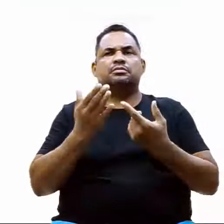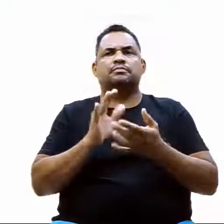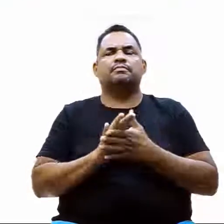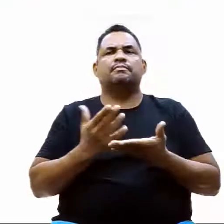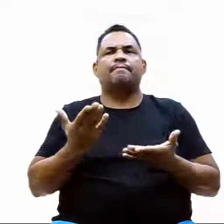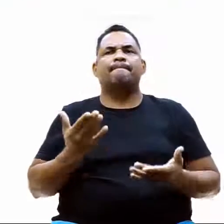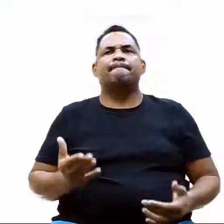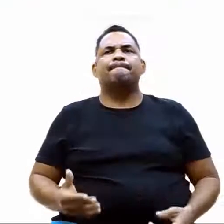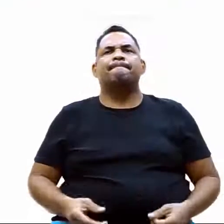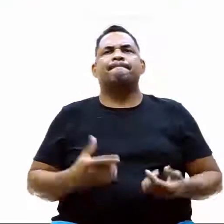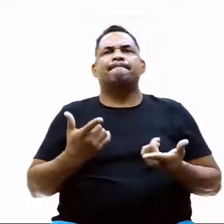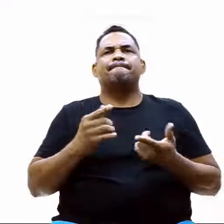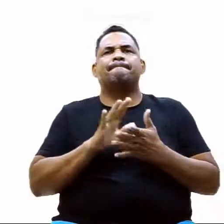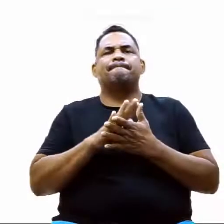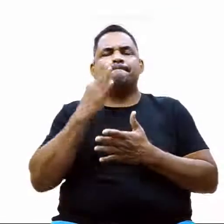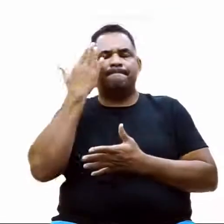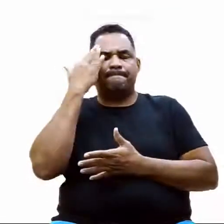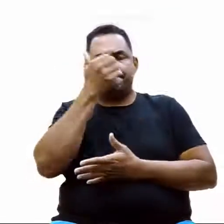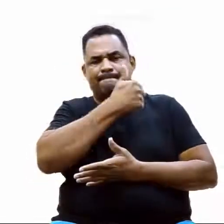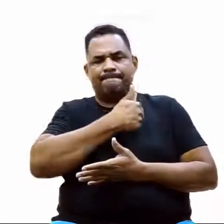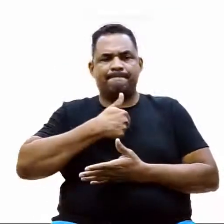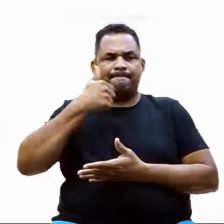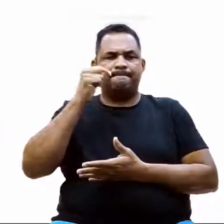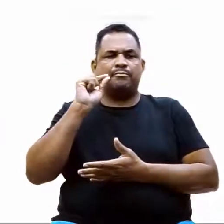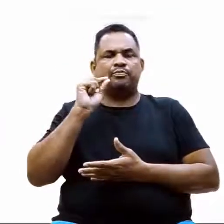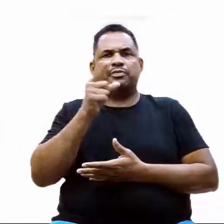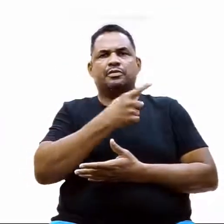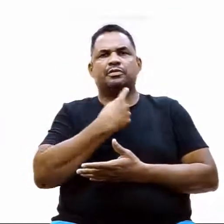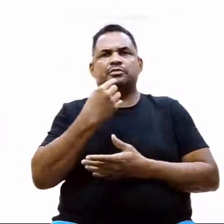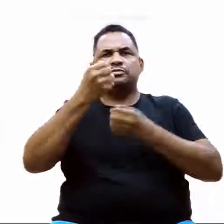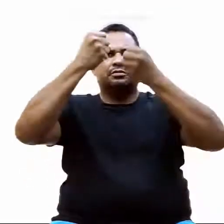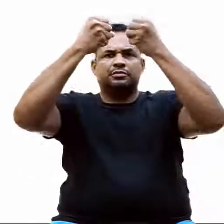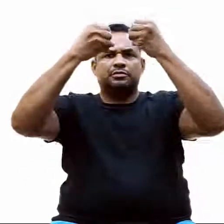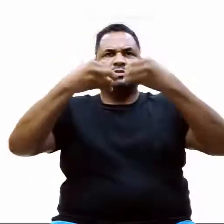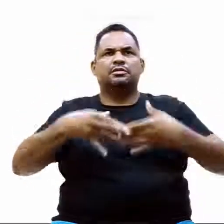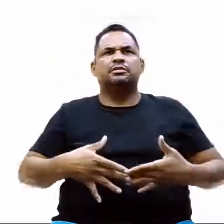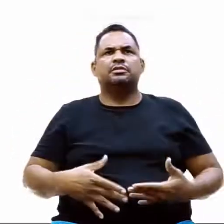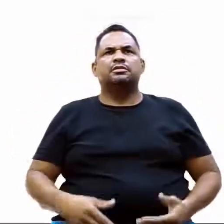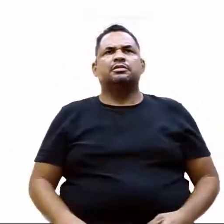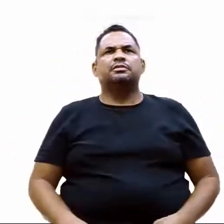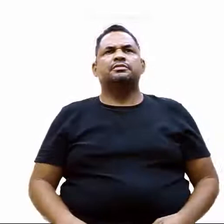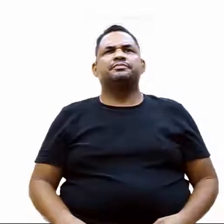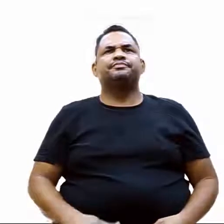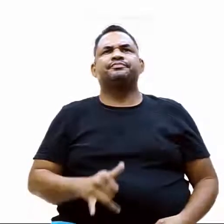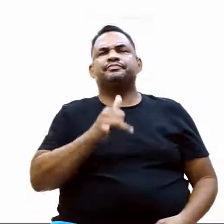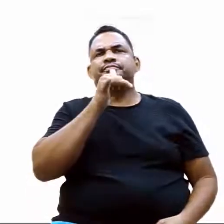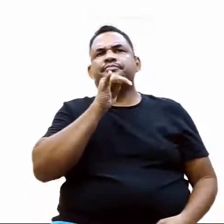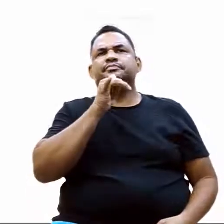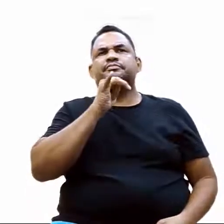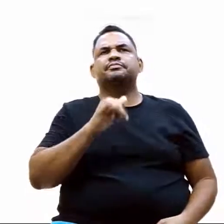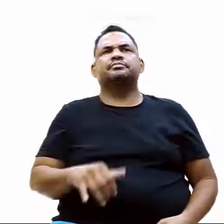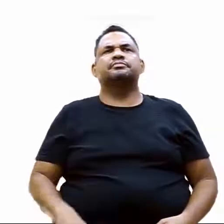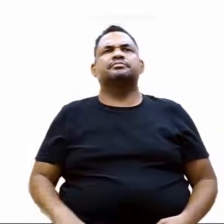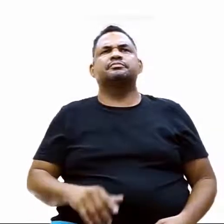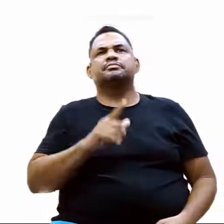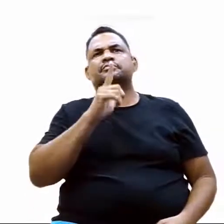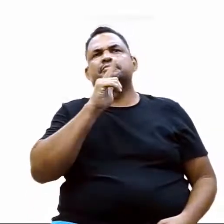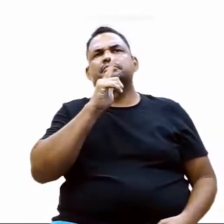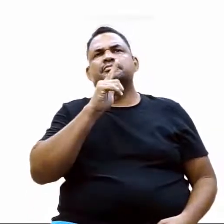certeza, entender melhor o que nós estamos abordando. Exemplo, nós temos a